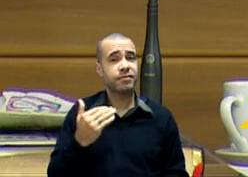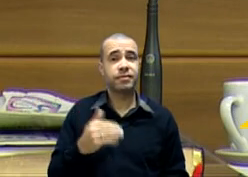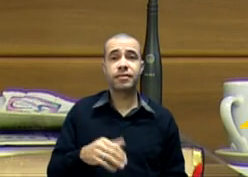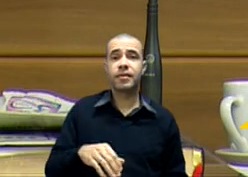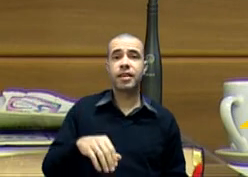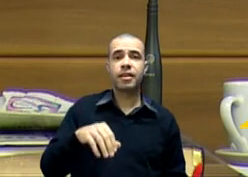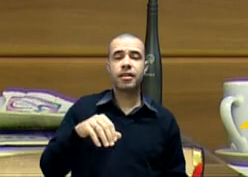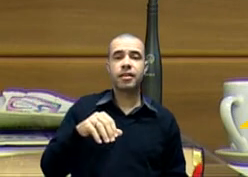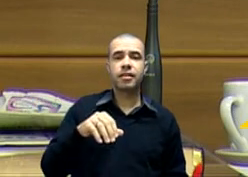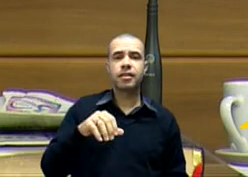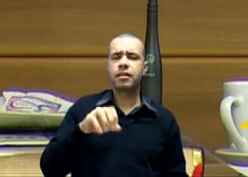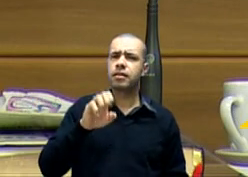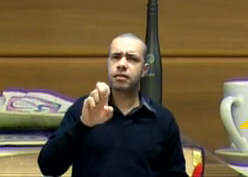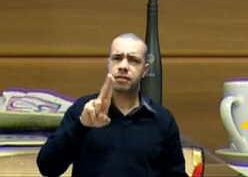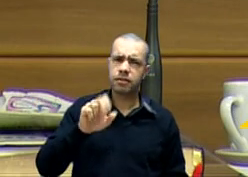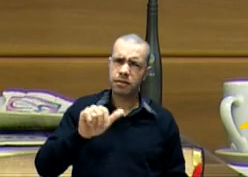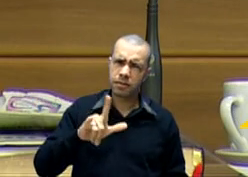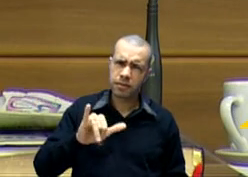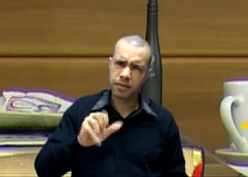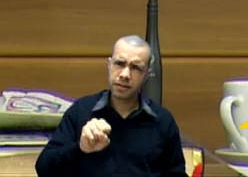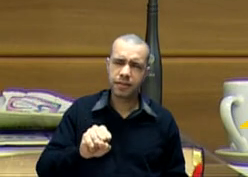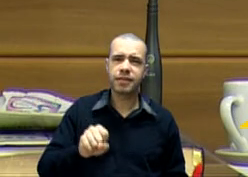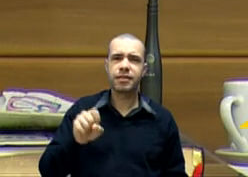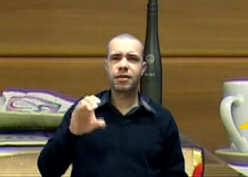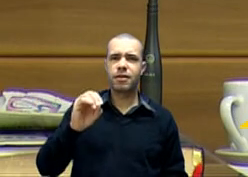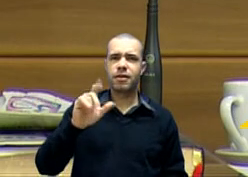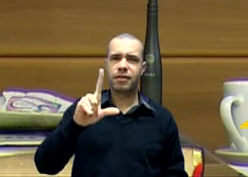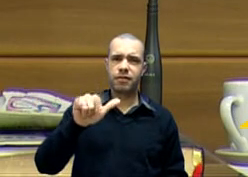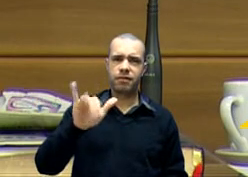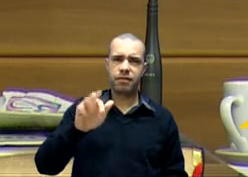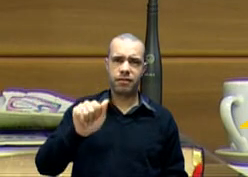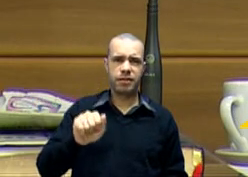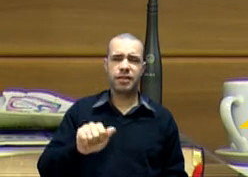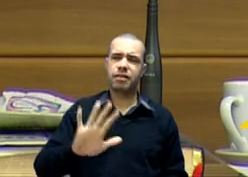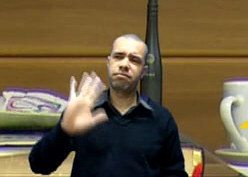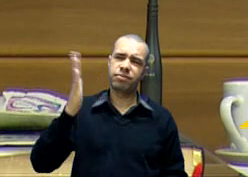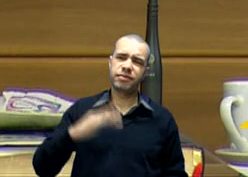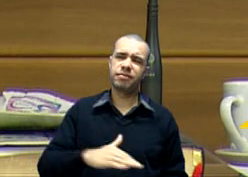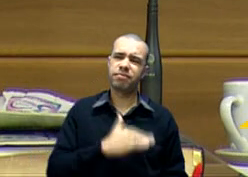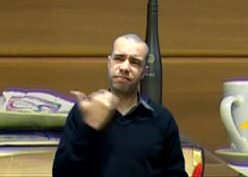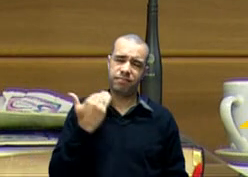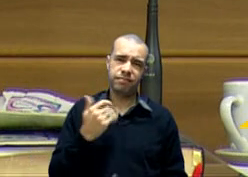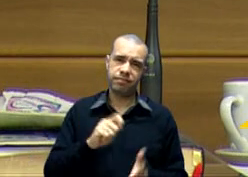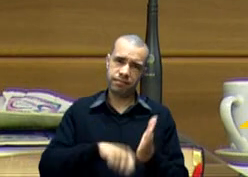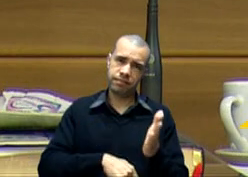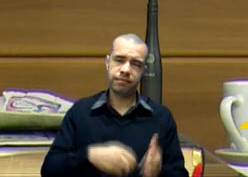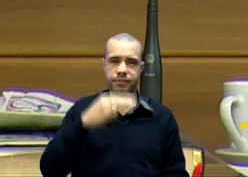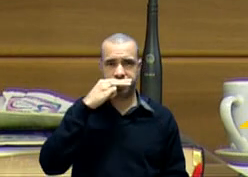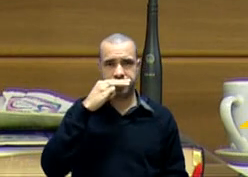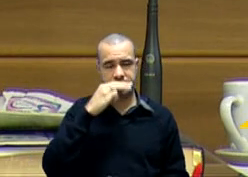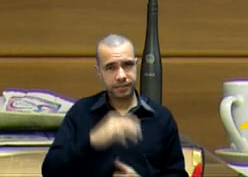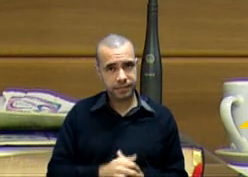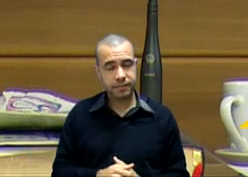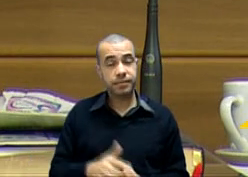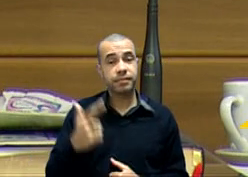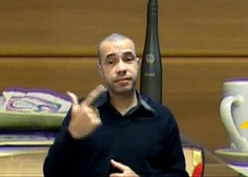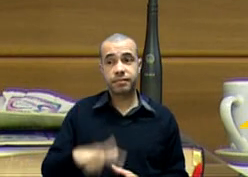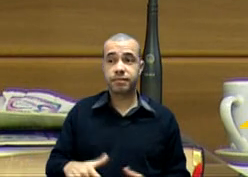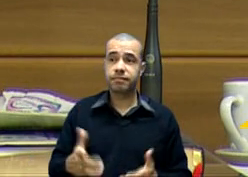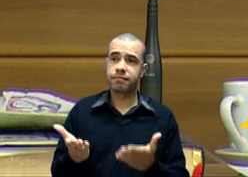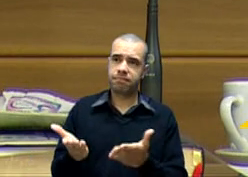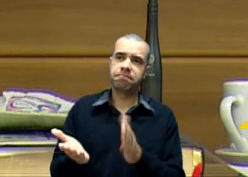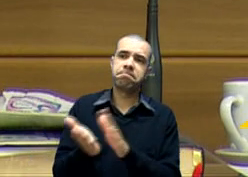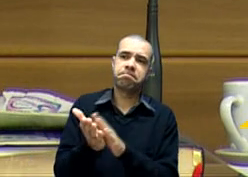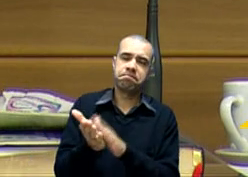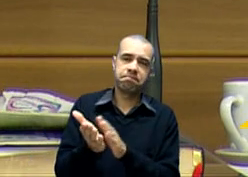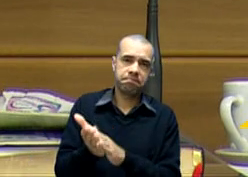Oliveira, ocorrido dia 18 de agosto, quem assina é o vereador engenheiro Martinez. Requerimento verbal, voto de congratulações